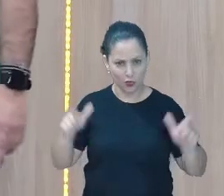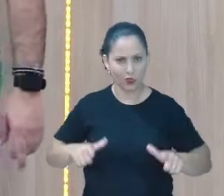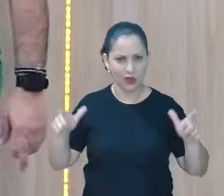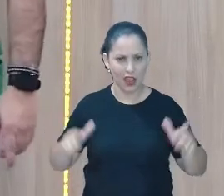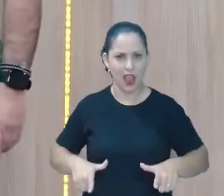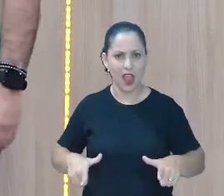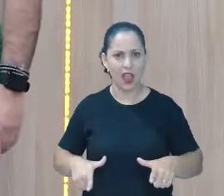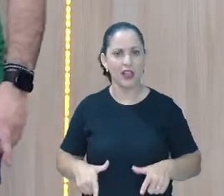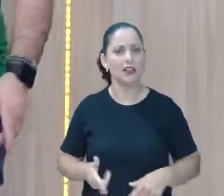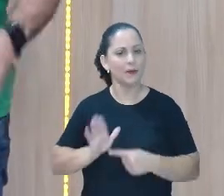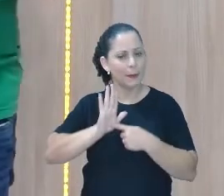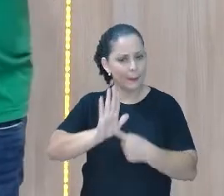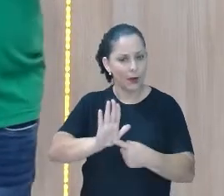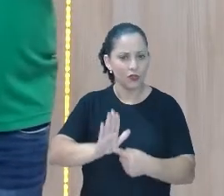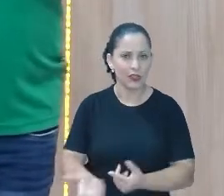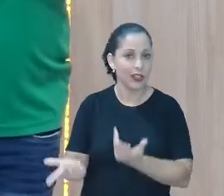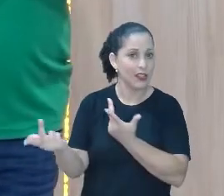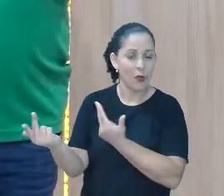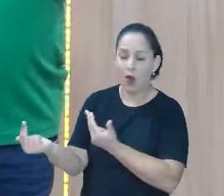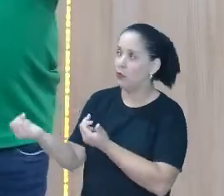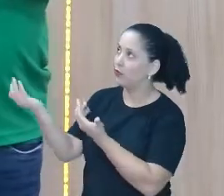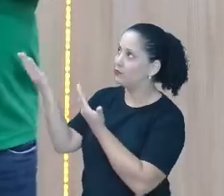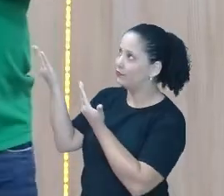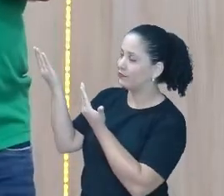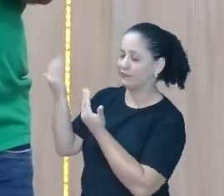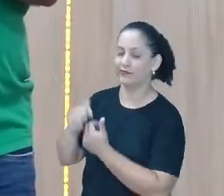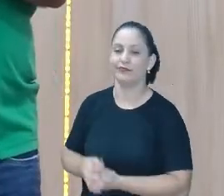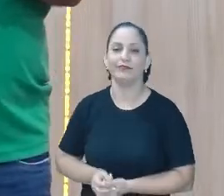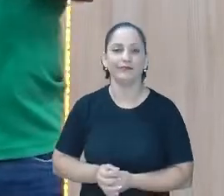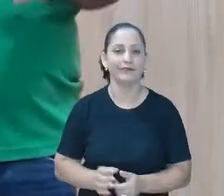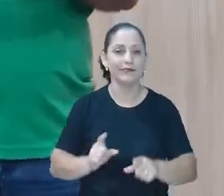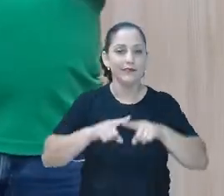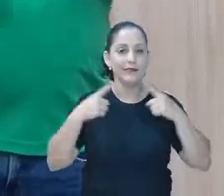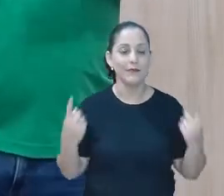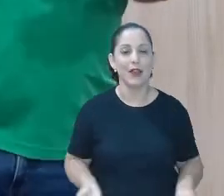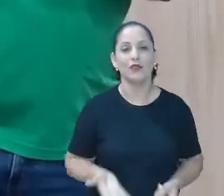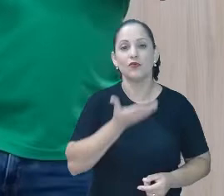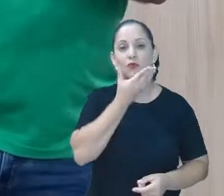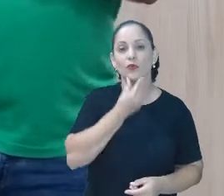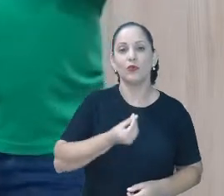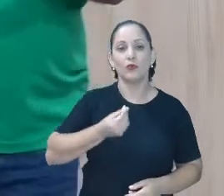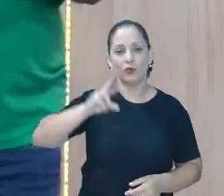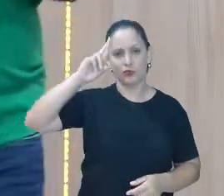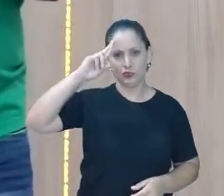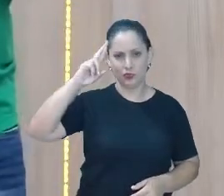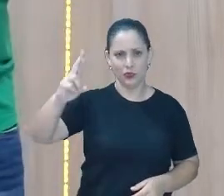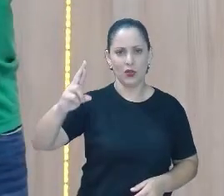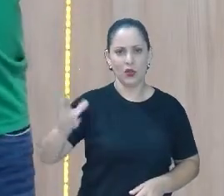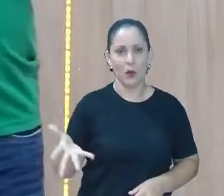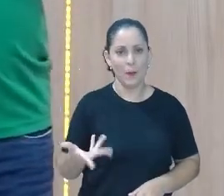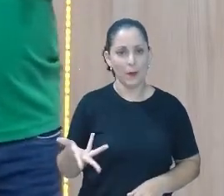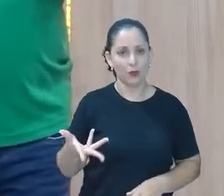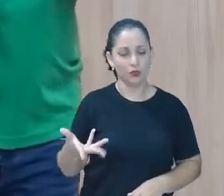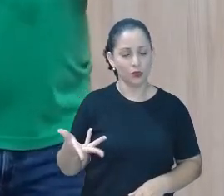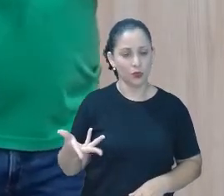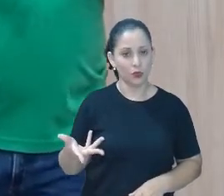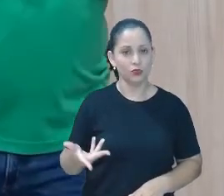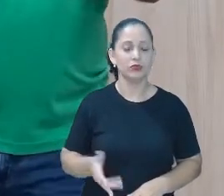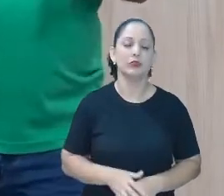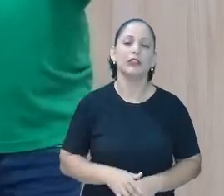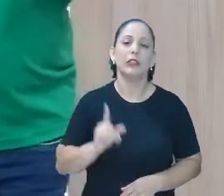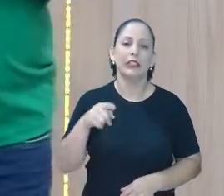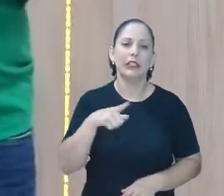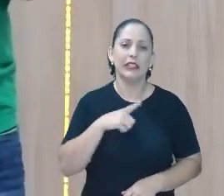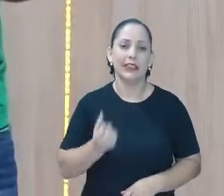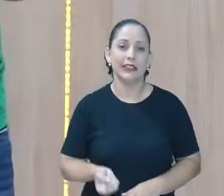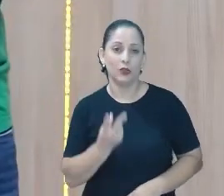cena. Okay? Então, porém, esse mesmo diretor, ele fez um outro filme que foram lançados quase